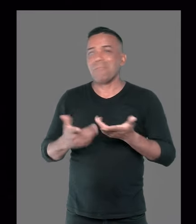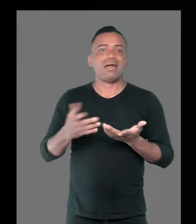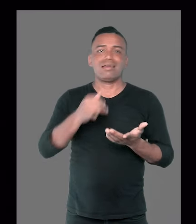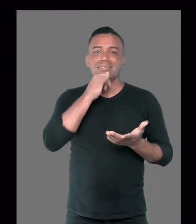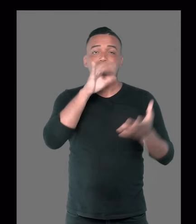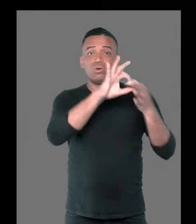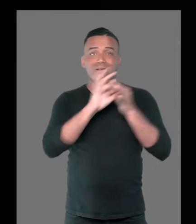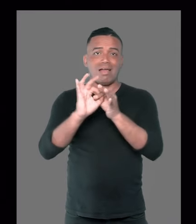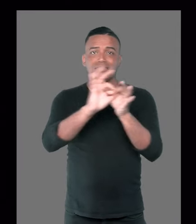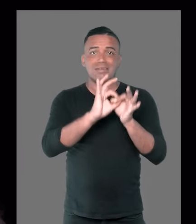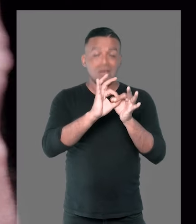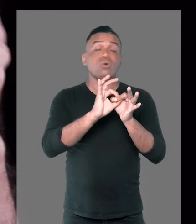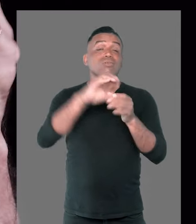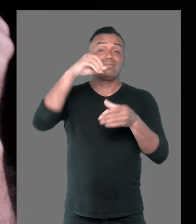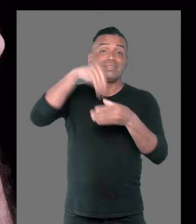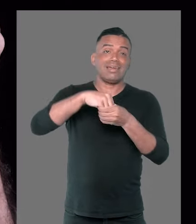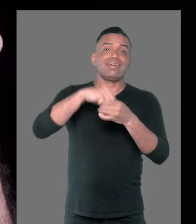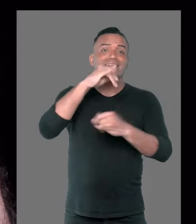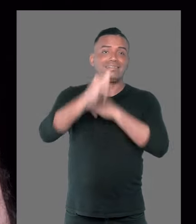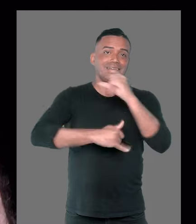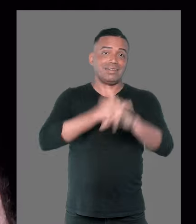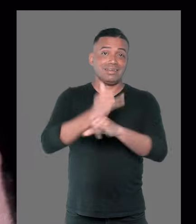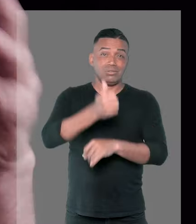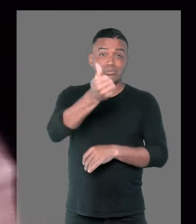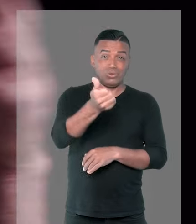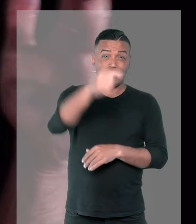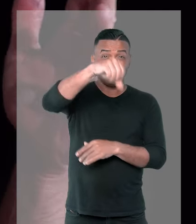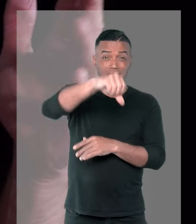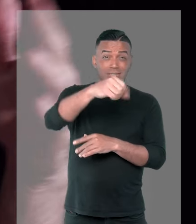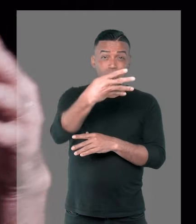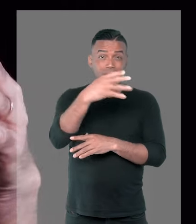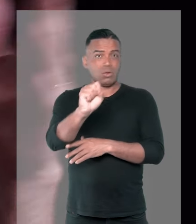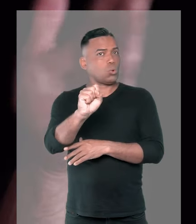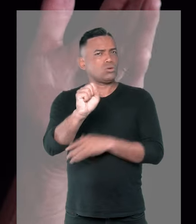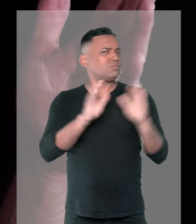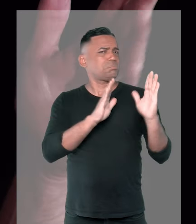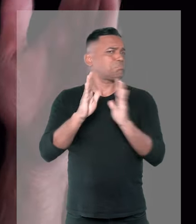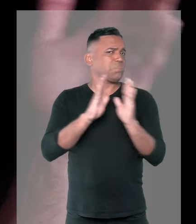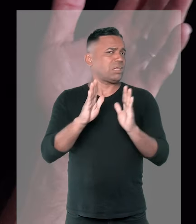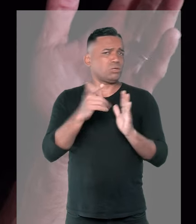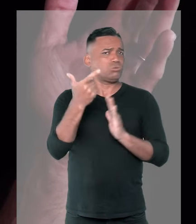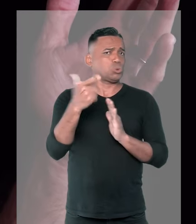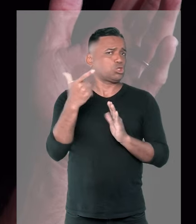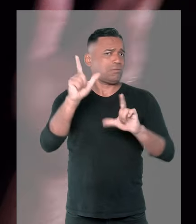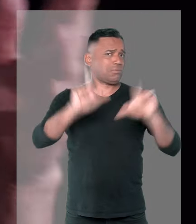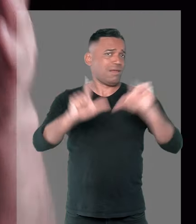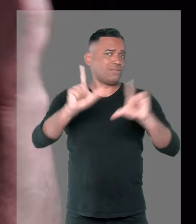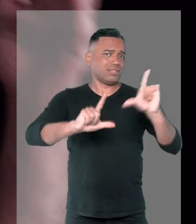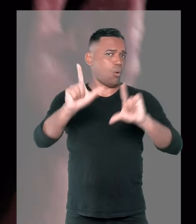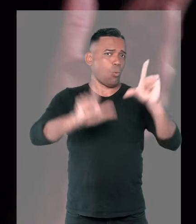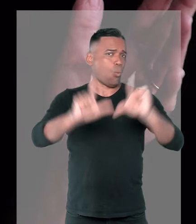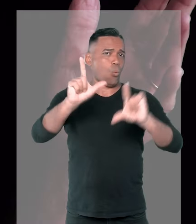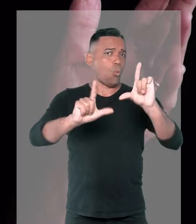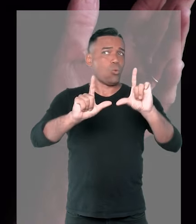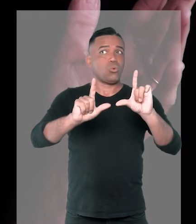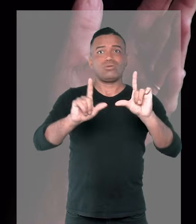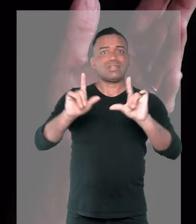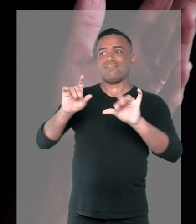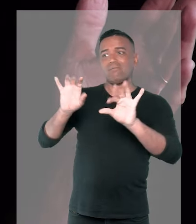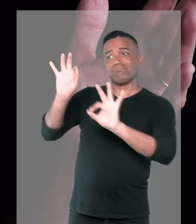relacionamento na internet é uma teoria de 1948 de uma teoria de uma época que você não tinha televisão basicamente televisão existia em